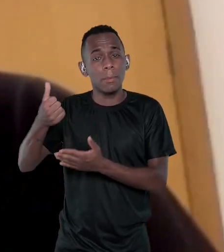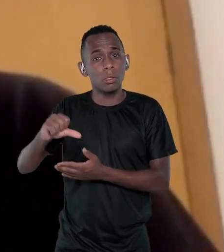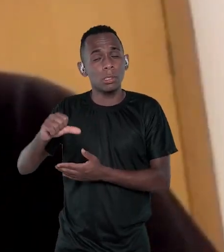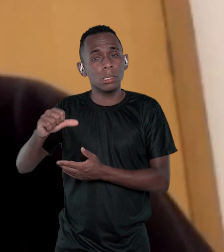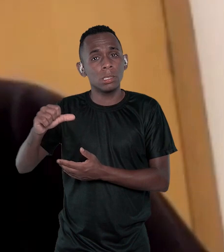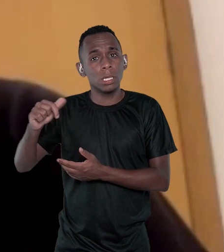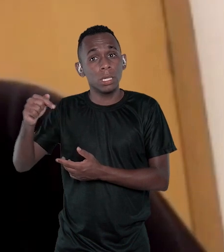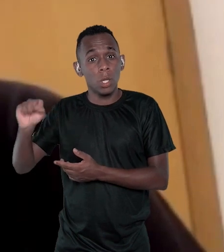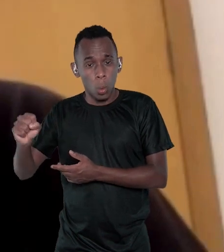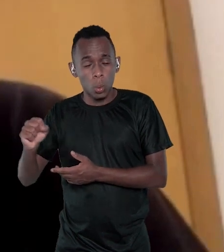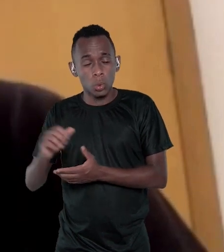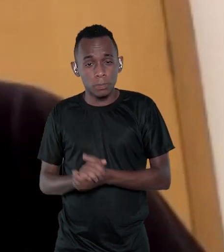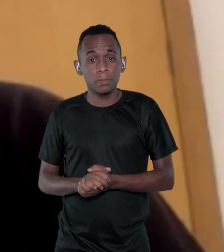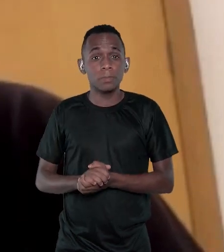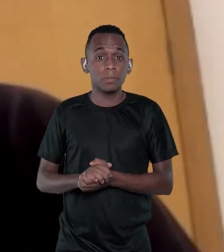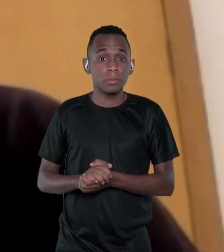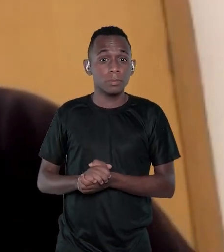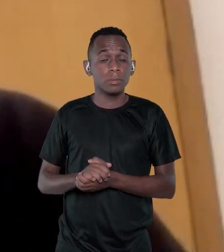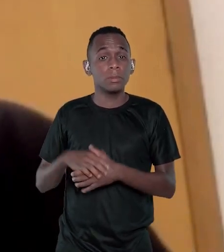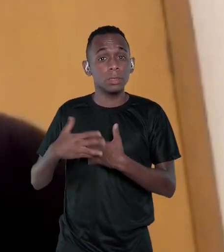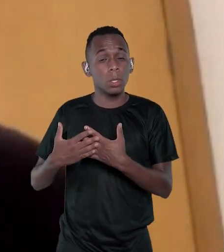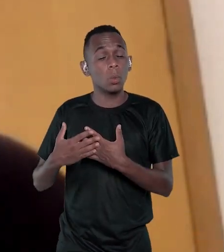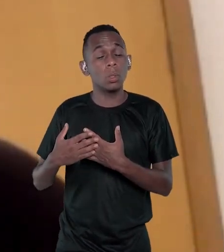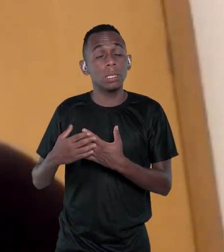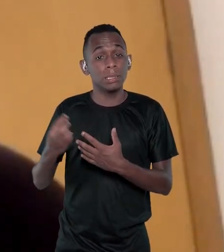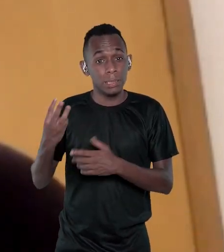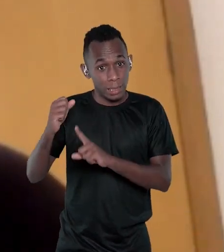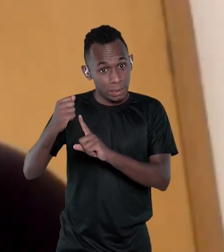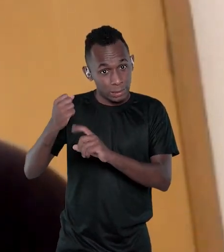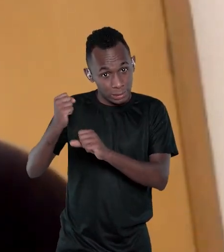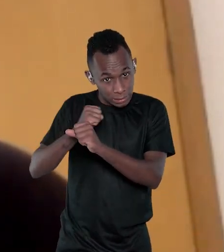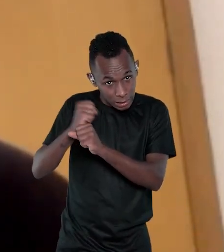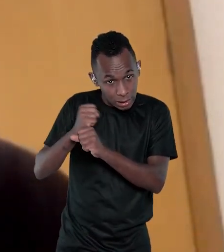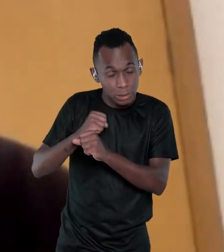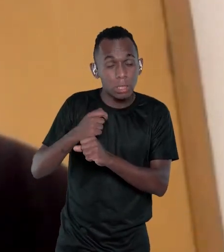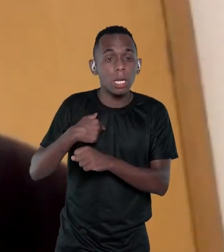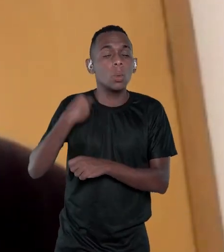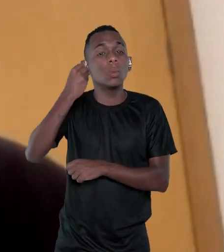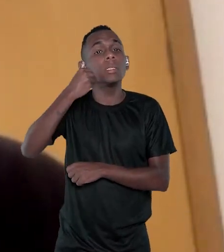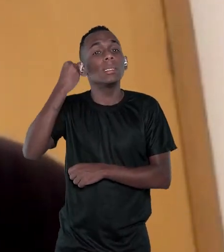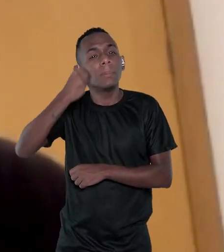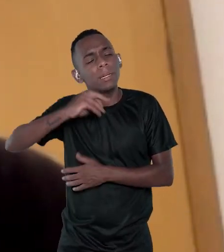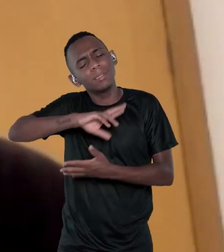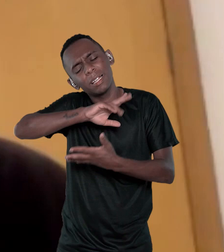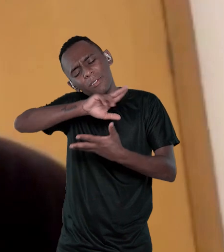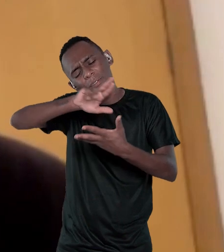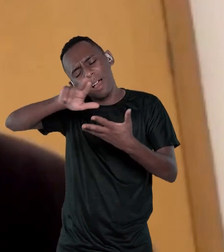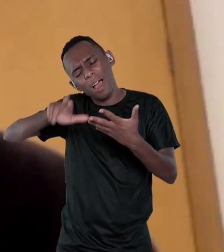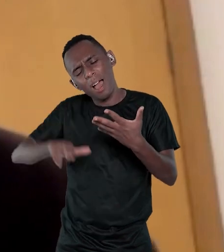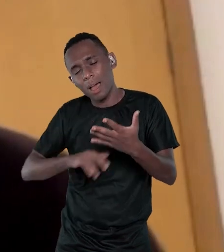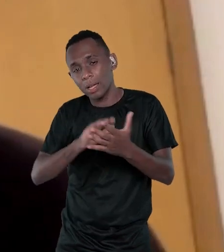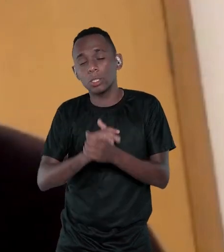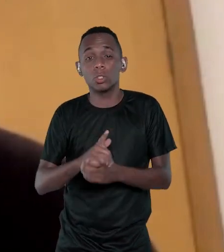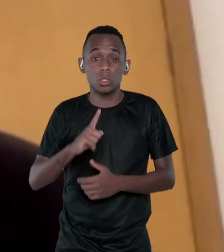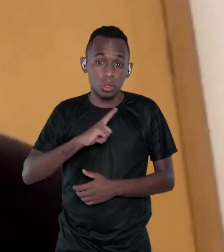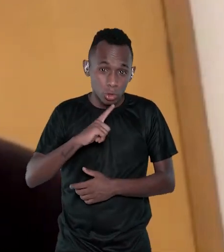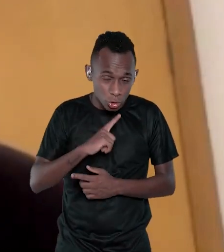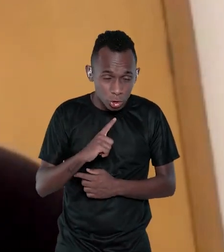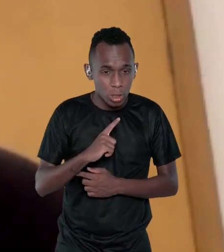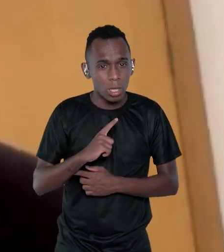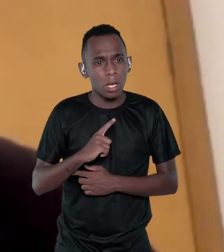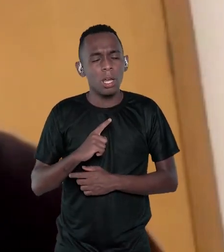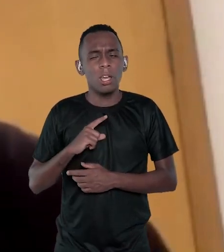66 a 68, 66, 78. E nesses 3 anos, eu vivi coisas